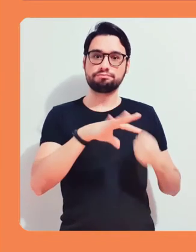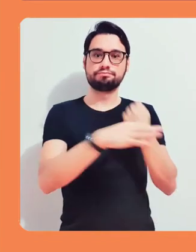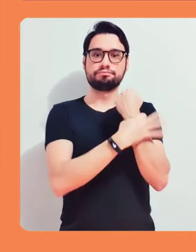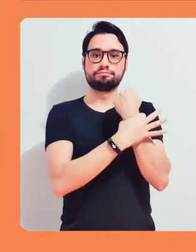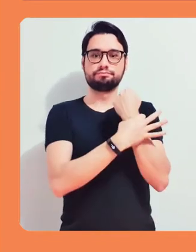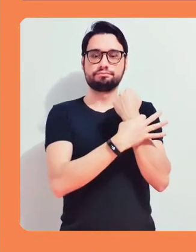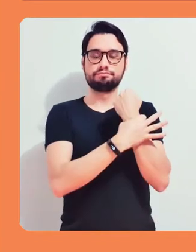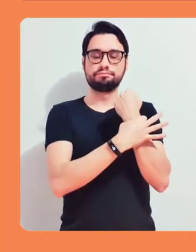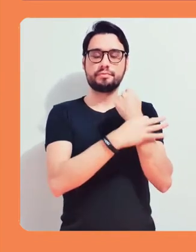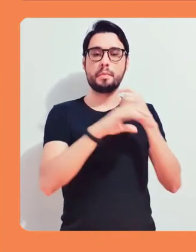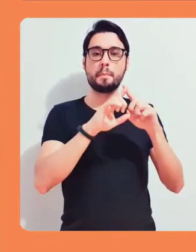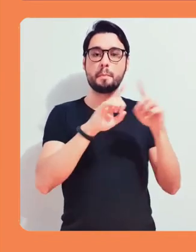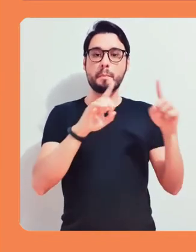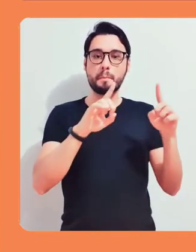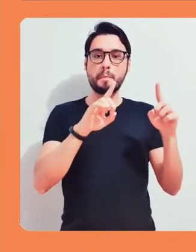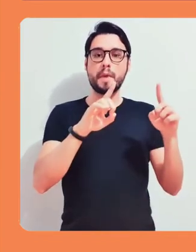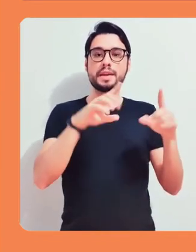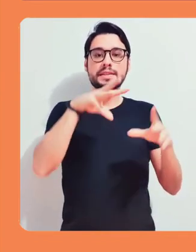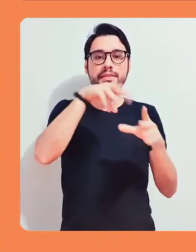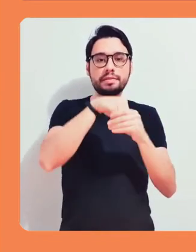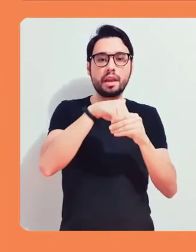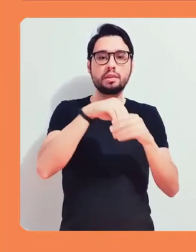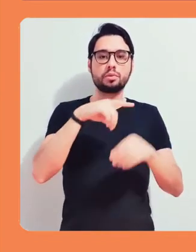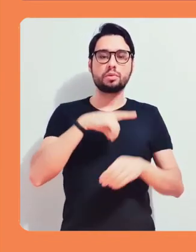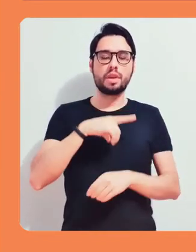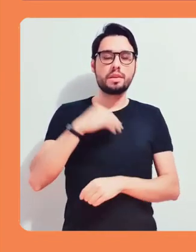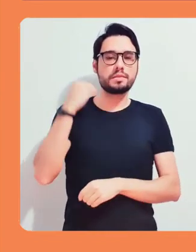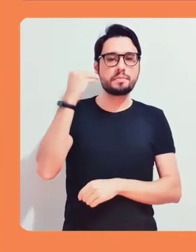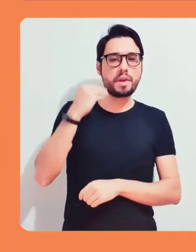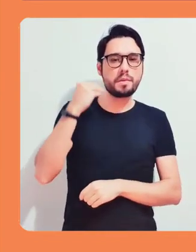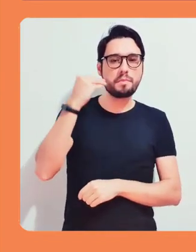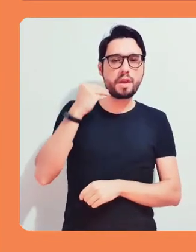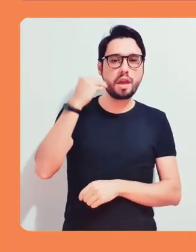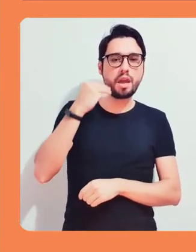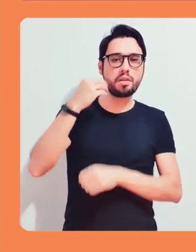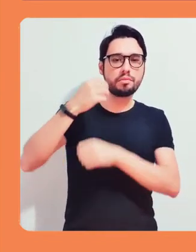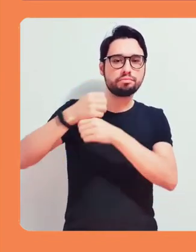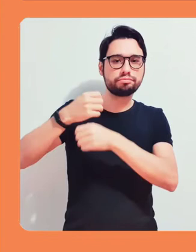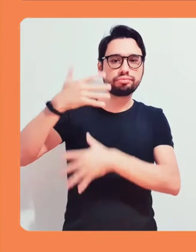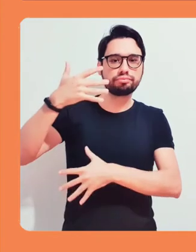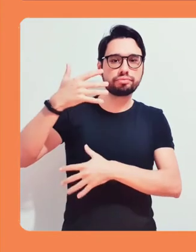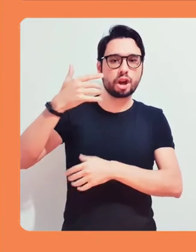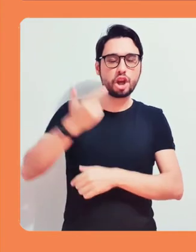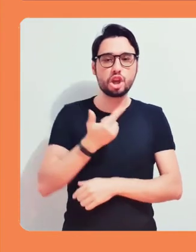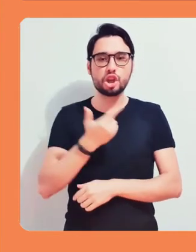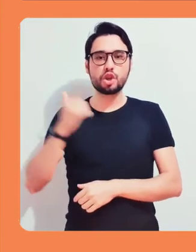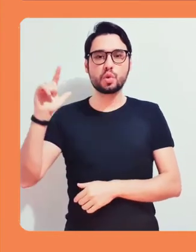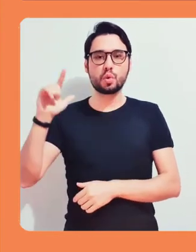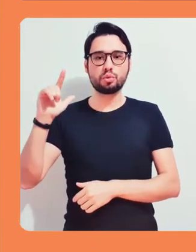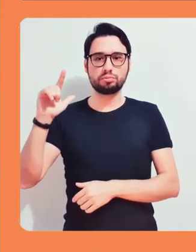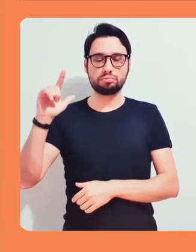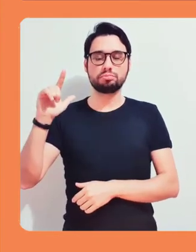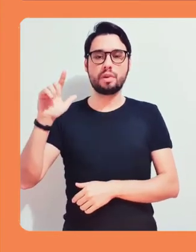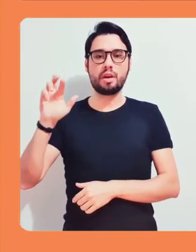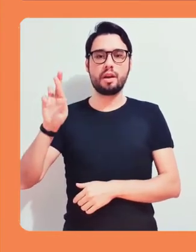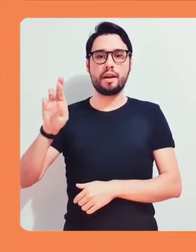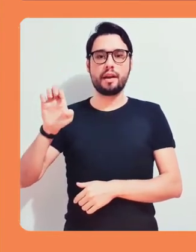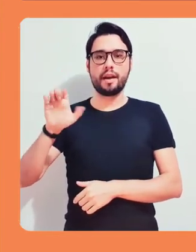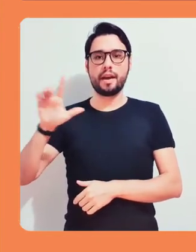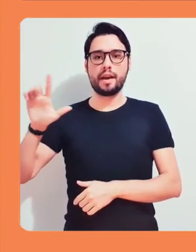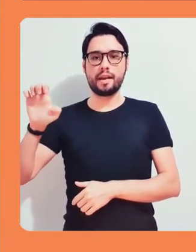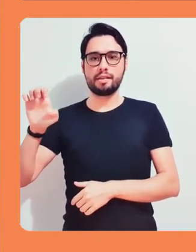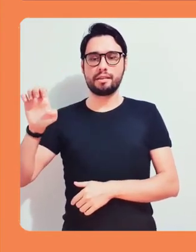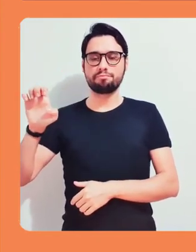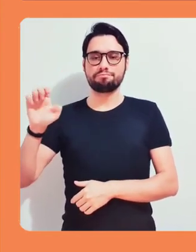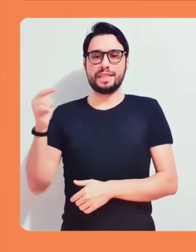da UFSC, que fica lá no campus Araranguá. Esse aqui é seguro, entretanto, os seus experimentos